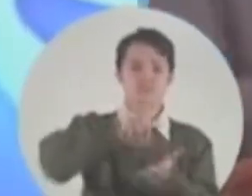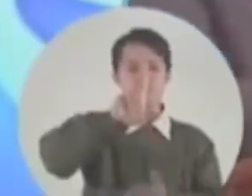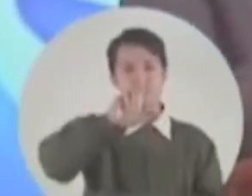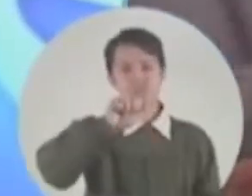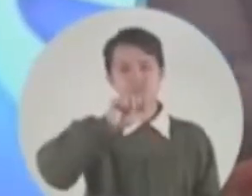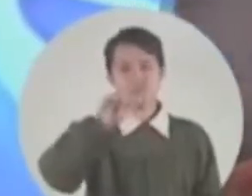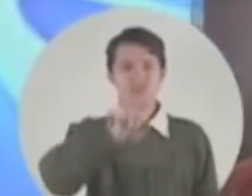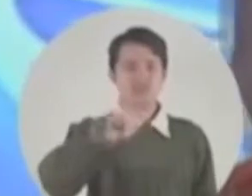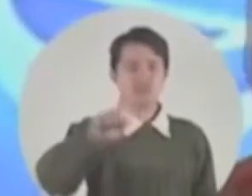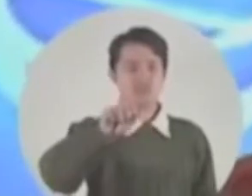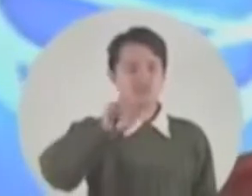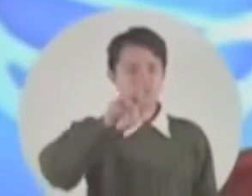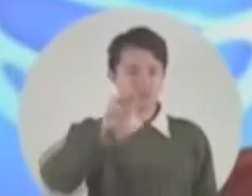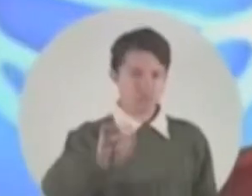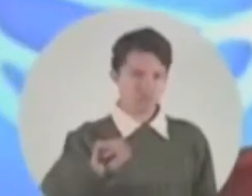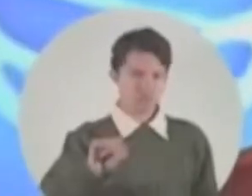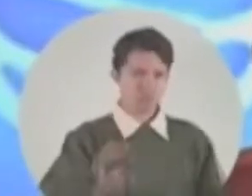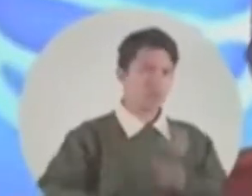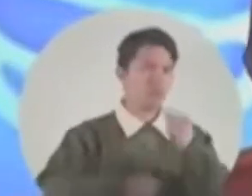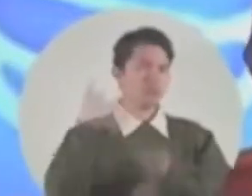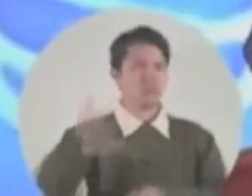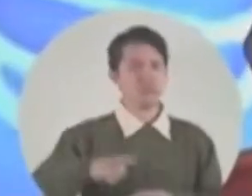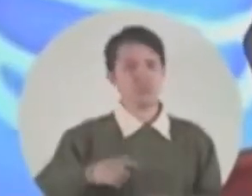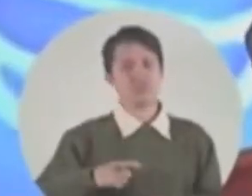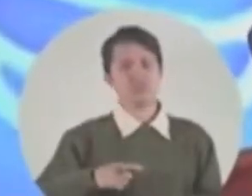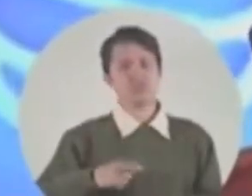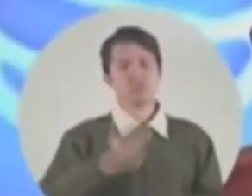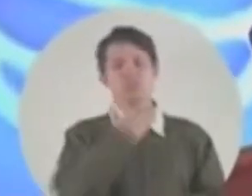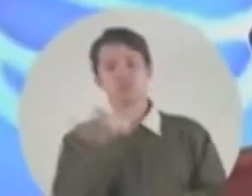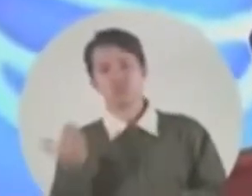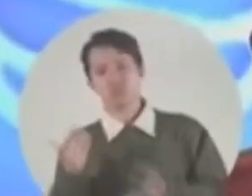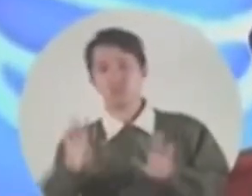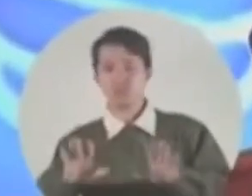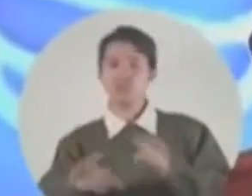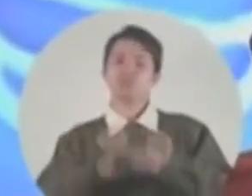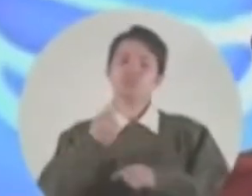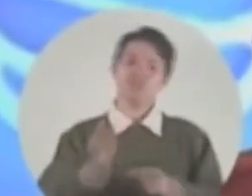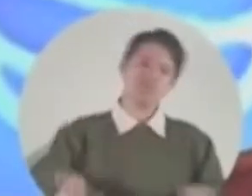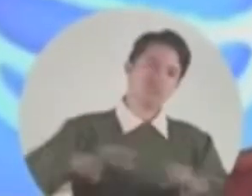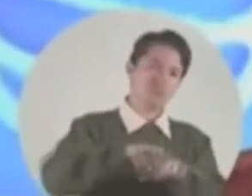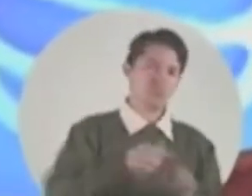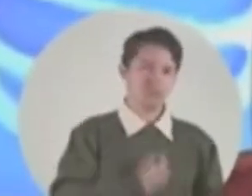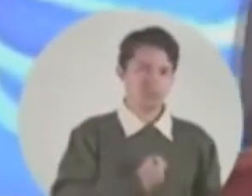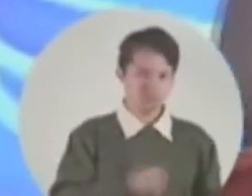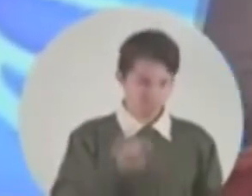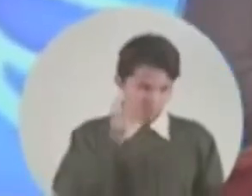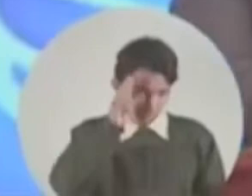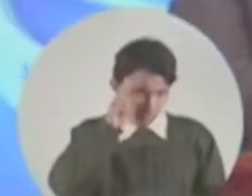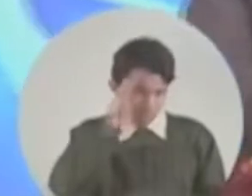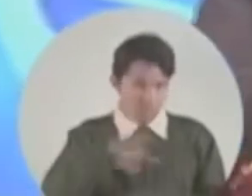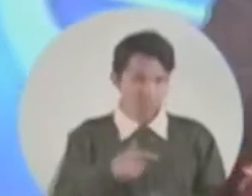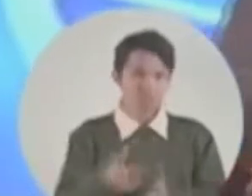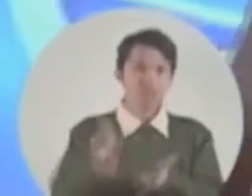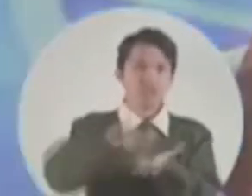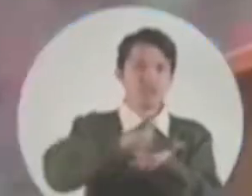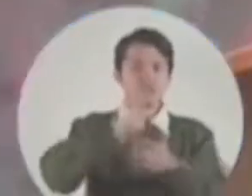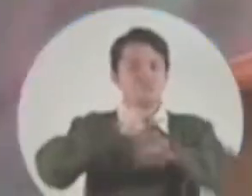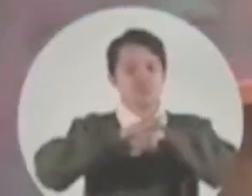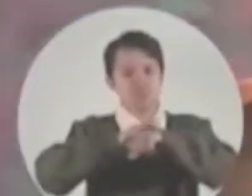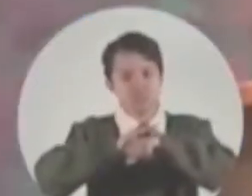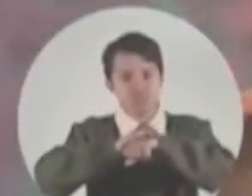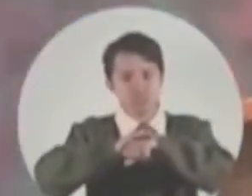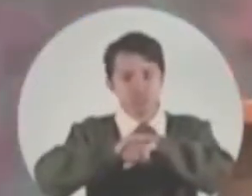Lázaro após o milagre da ressurreição. Você lembra da história? Lázaro tinha ficado